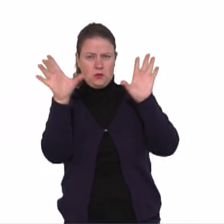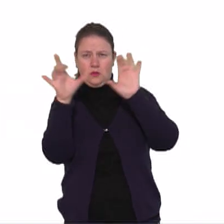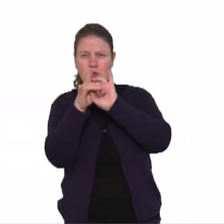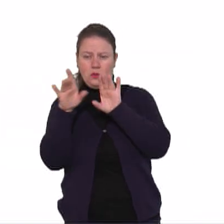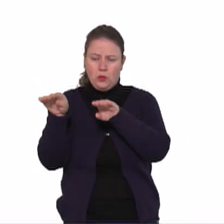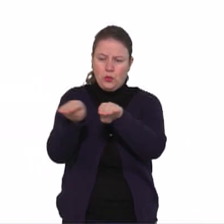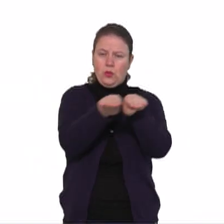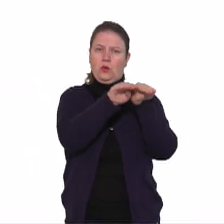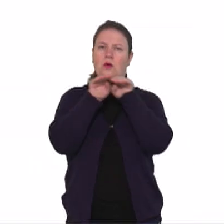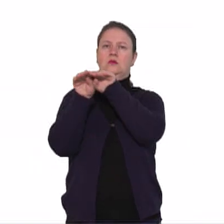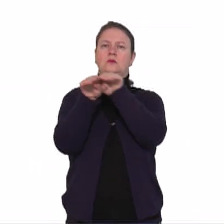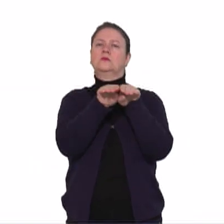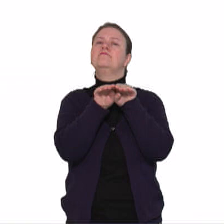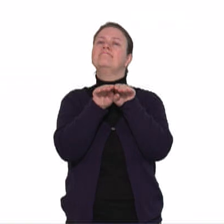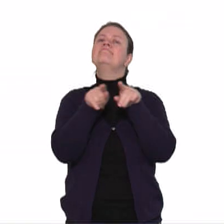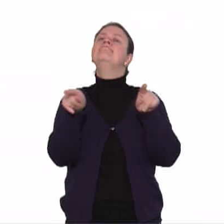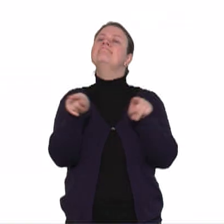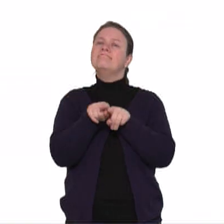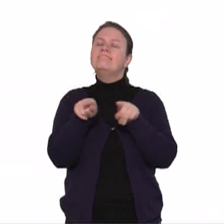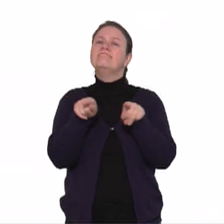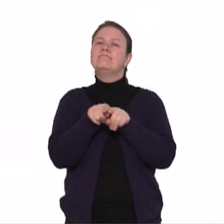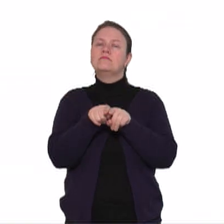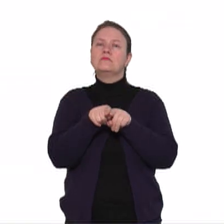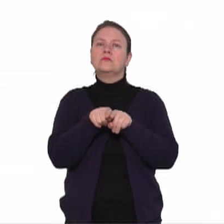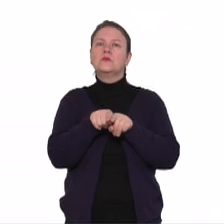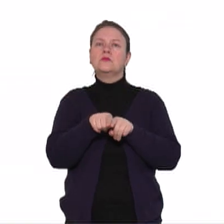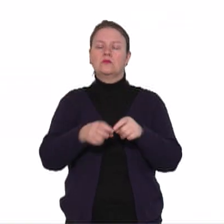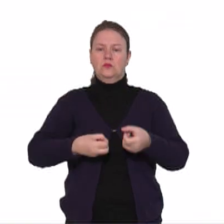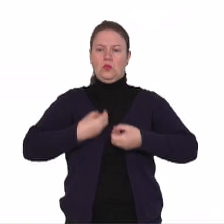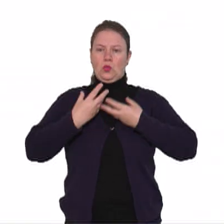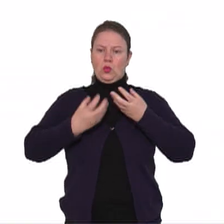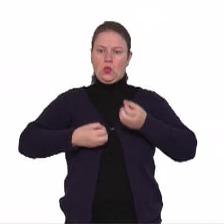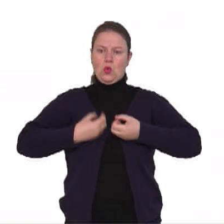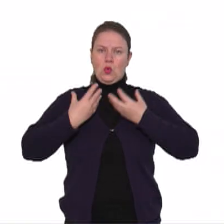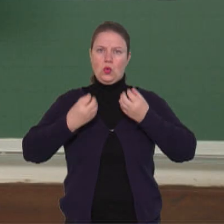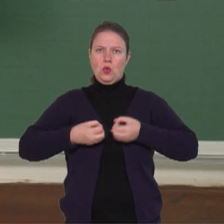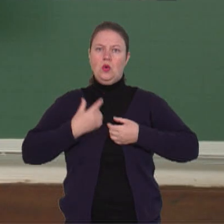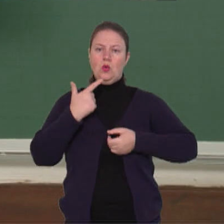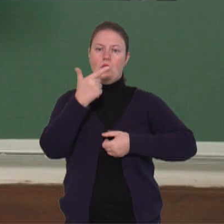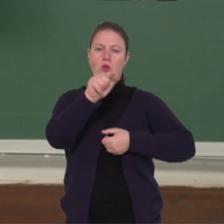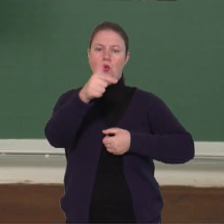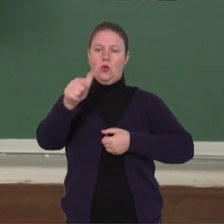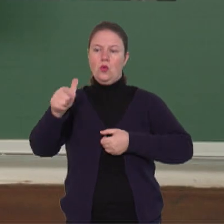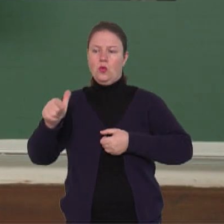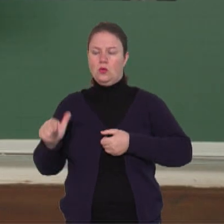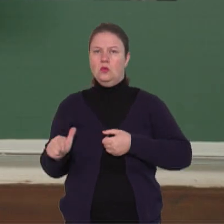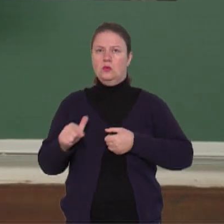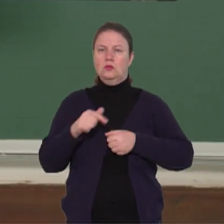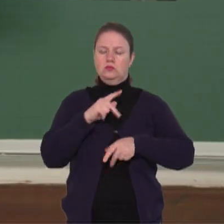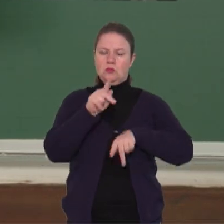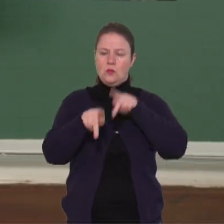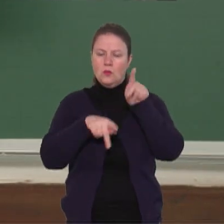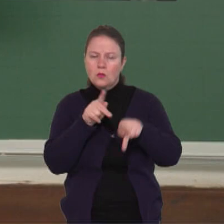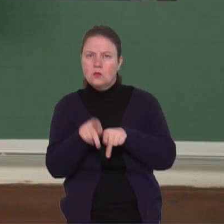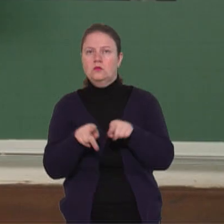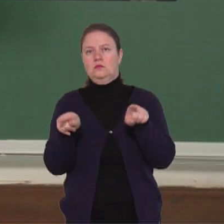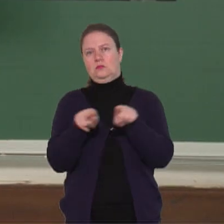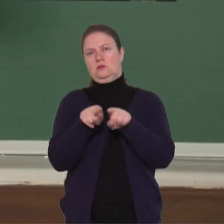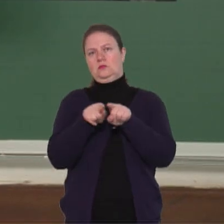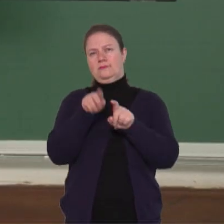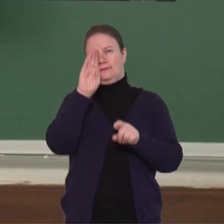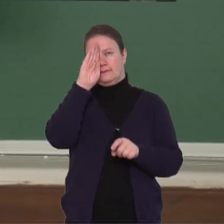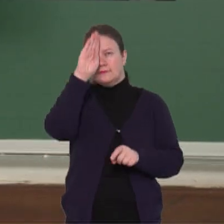igualdade, fraternidade, que irão servir de inspiração para outros povos, para outros regimes, principalmente